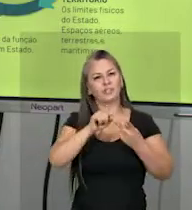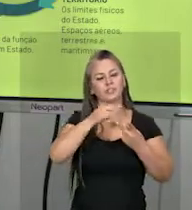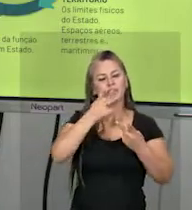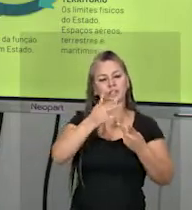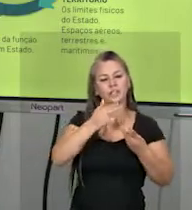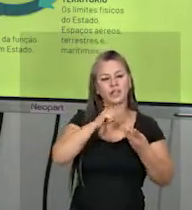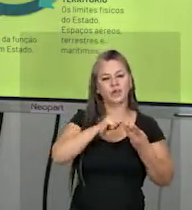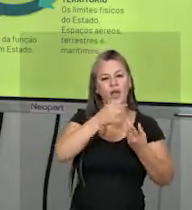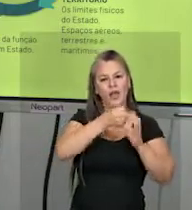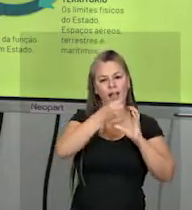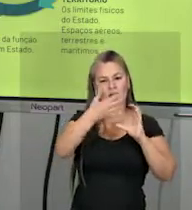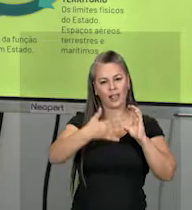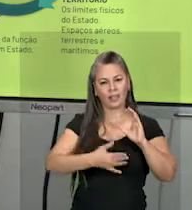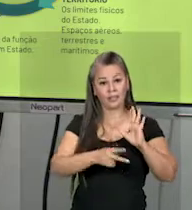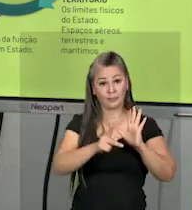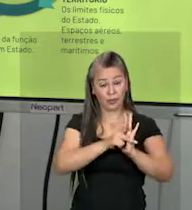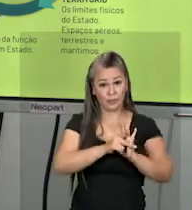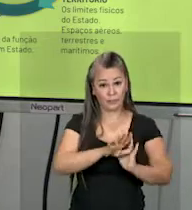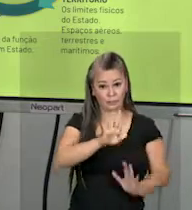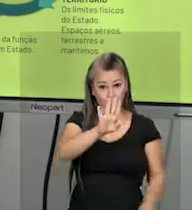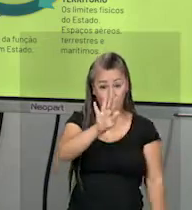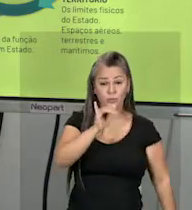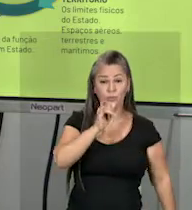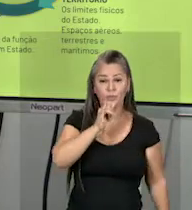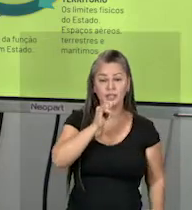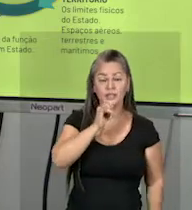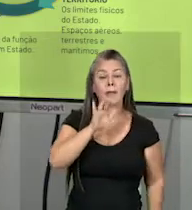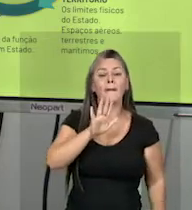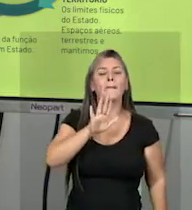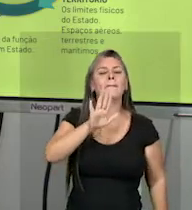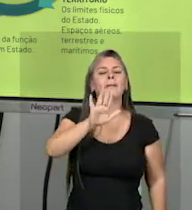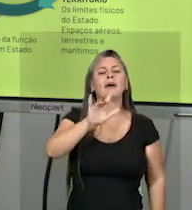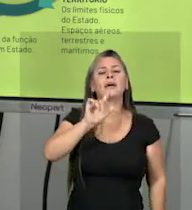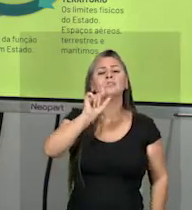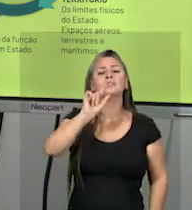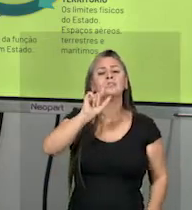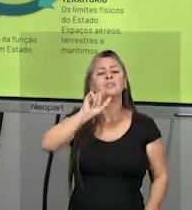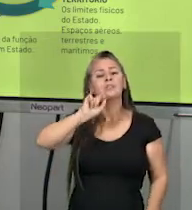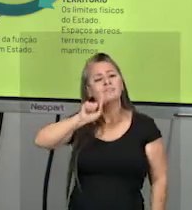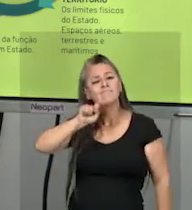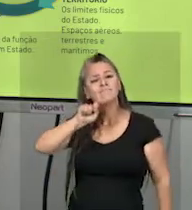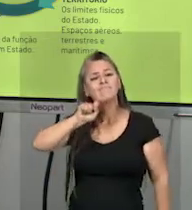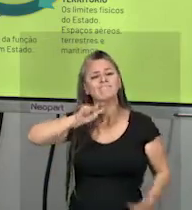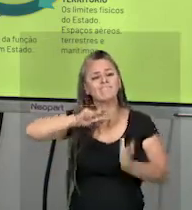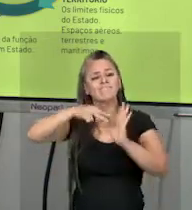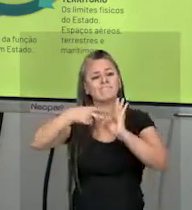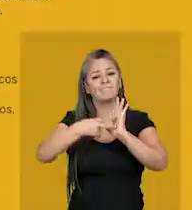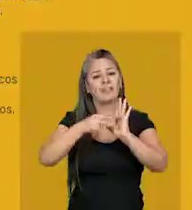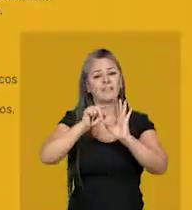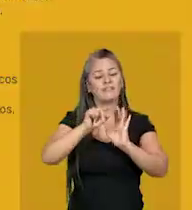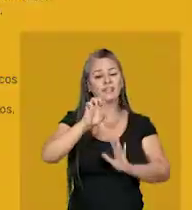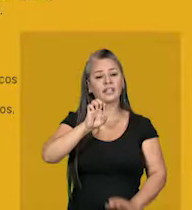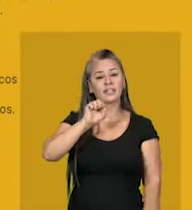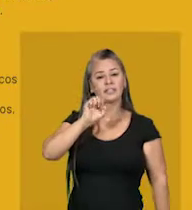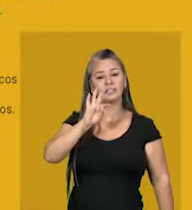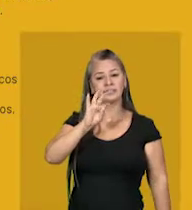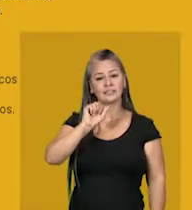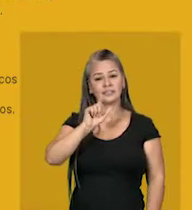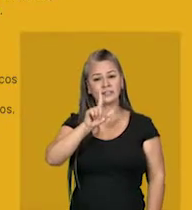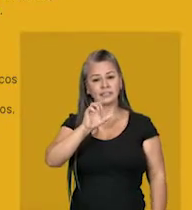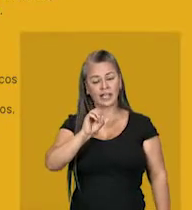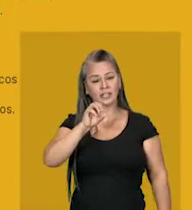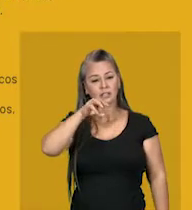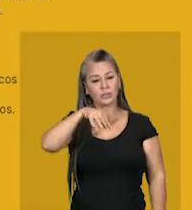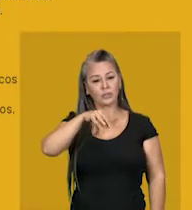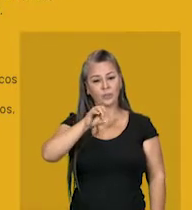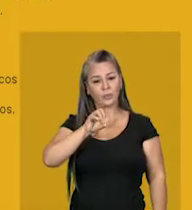principais características que a gente pode falar assim, olha, isso define um Estado moderno, né? Assim, são algumas. Vamos falar de 5 delas.